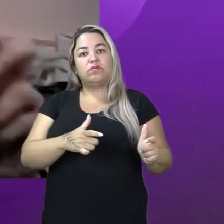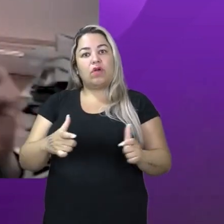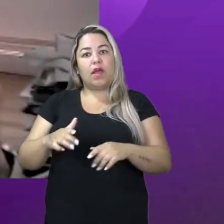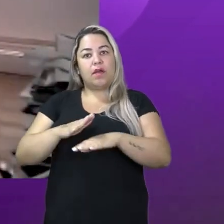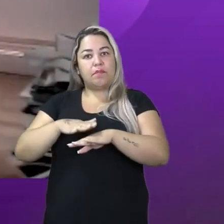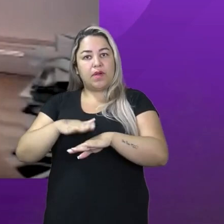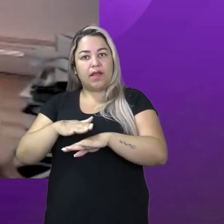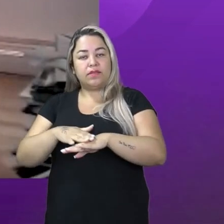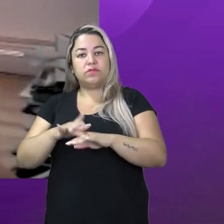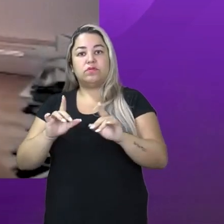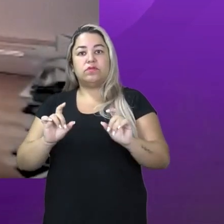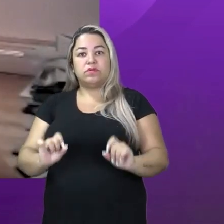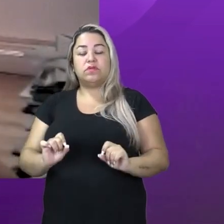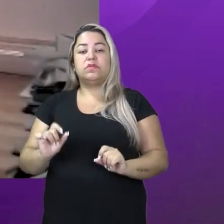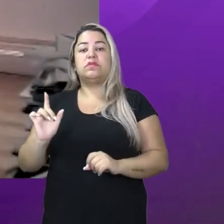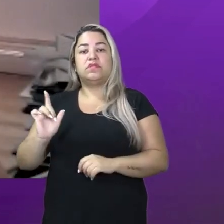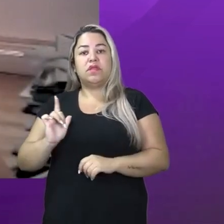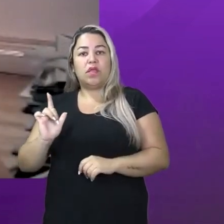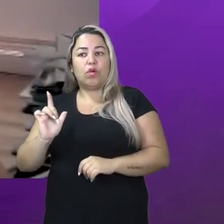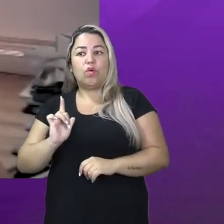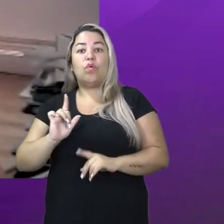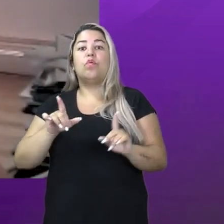mais, né, que tem